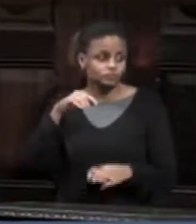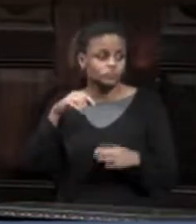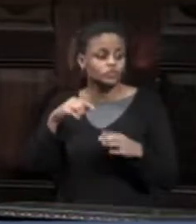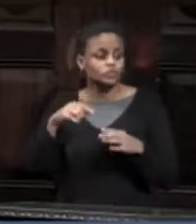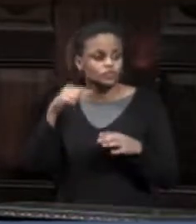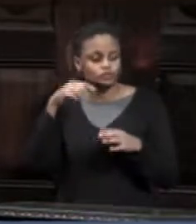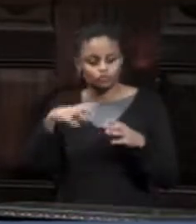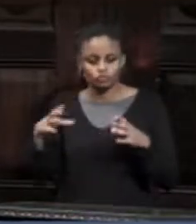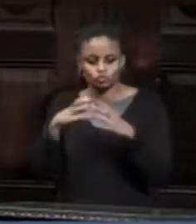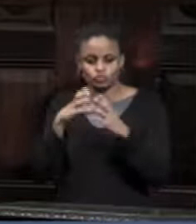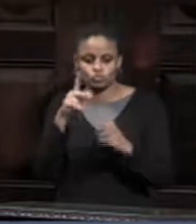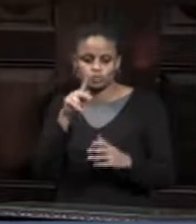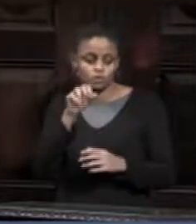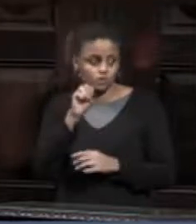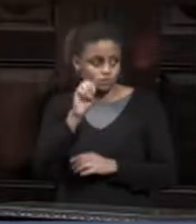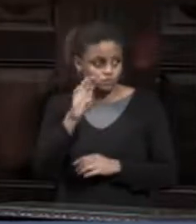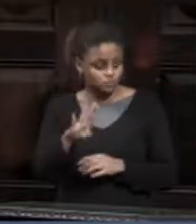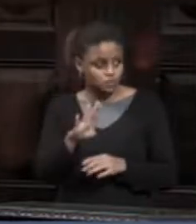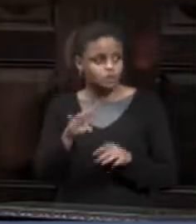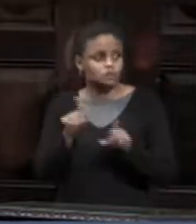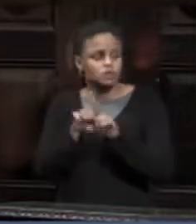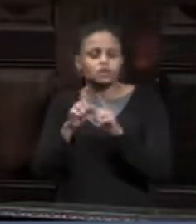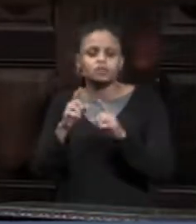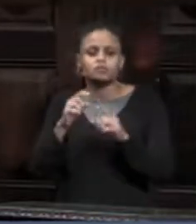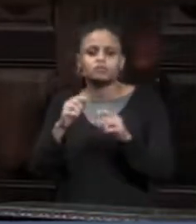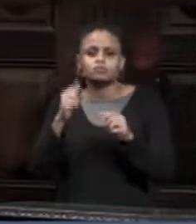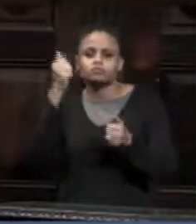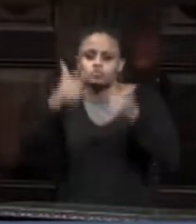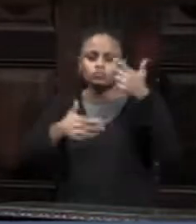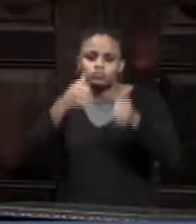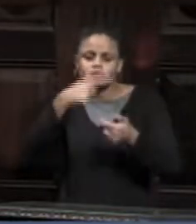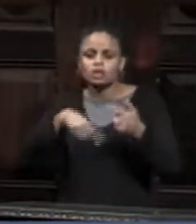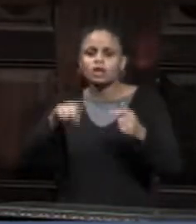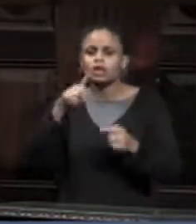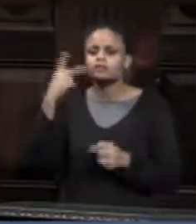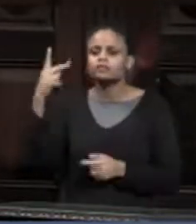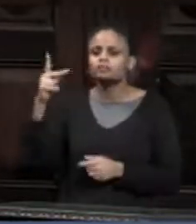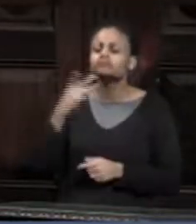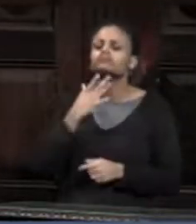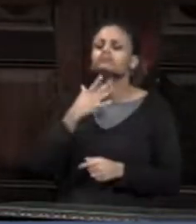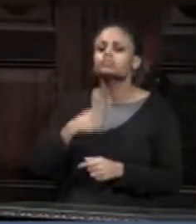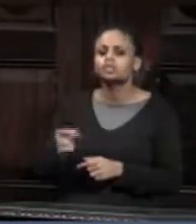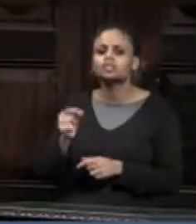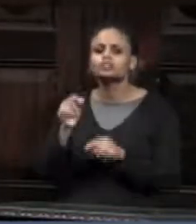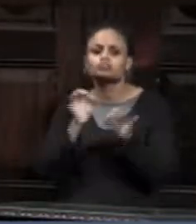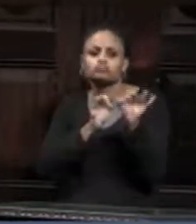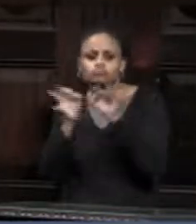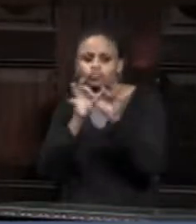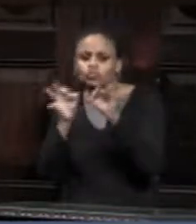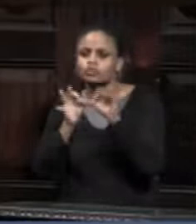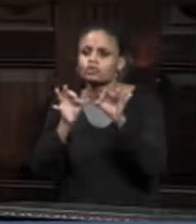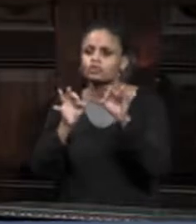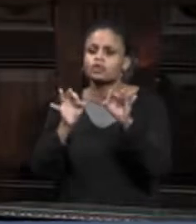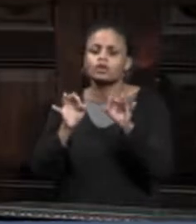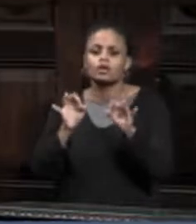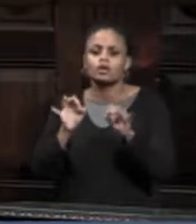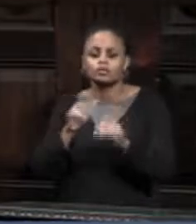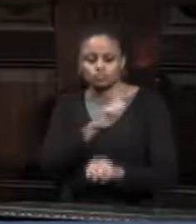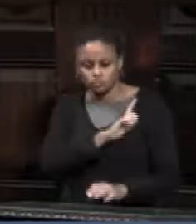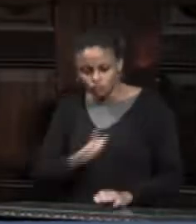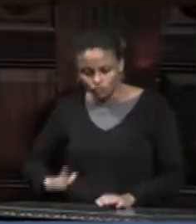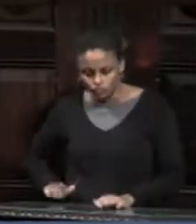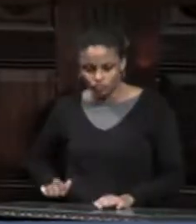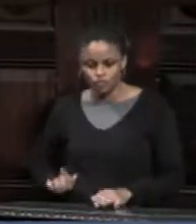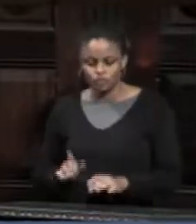ideias e defender os interesses legítimos do povo brasileiro, tais quais nós